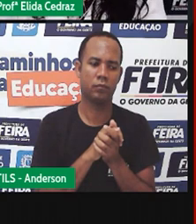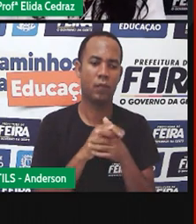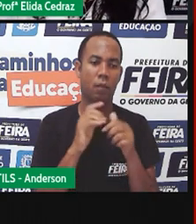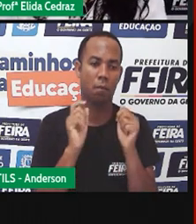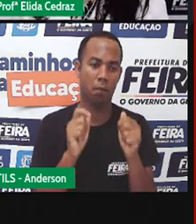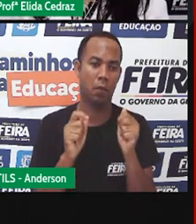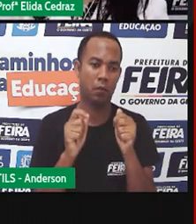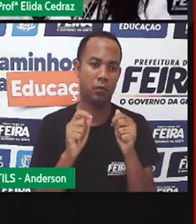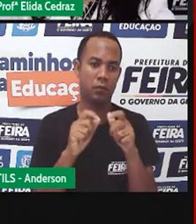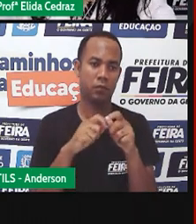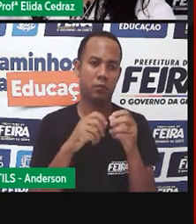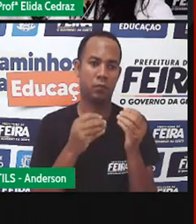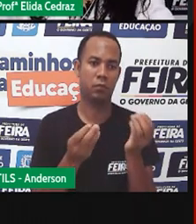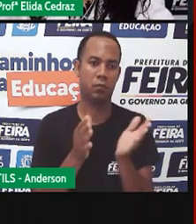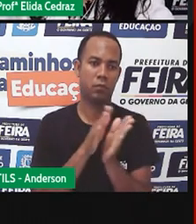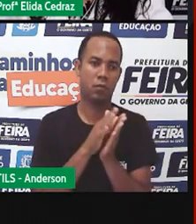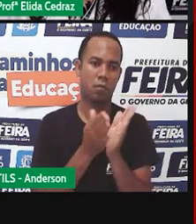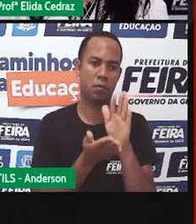dobrar,